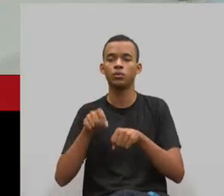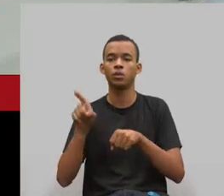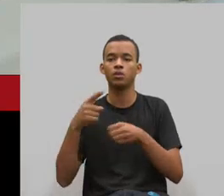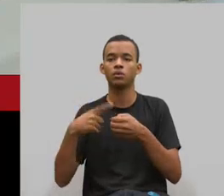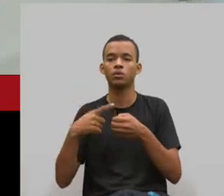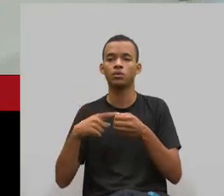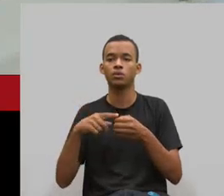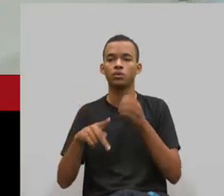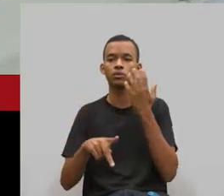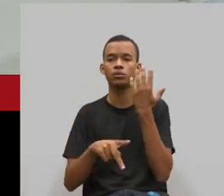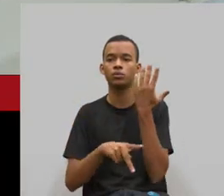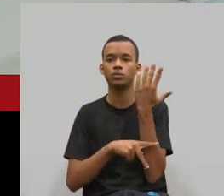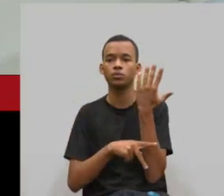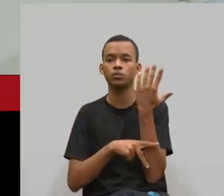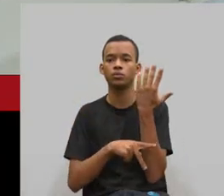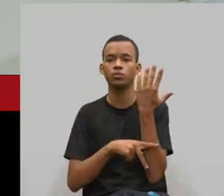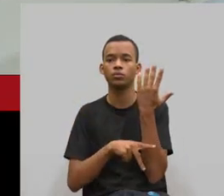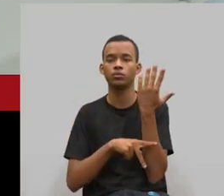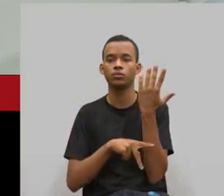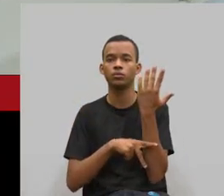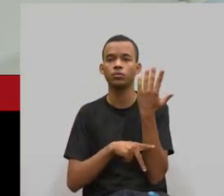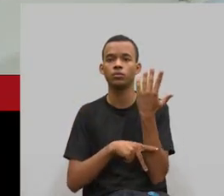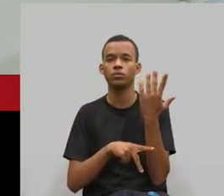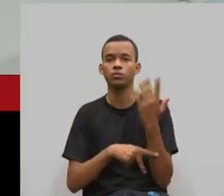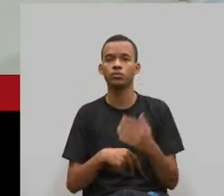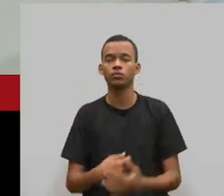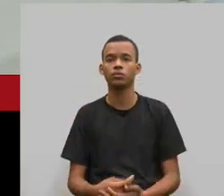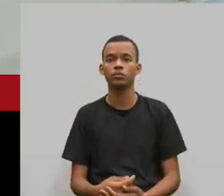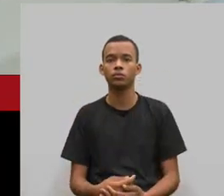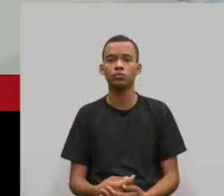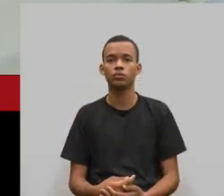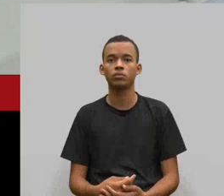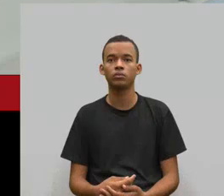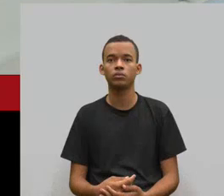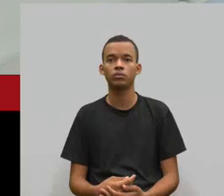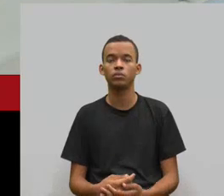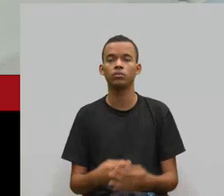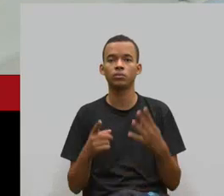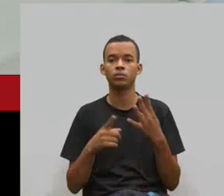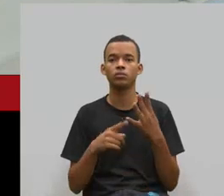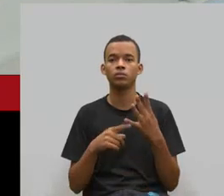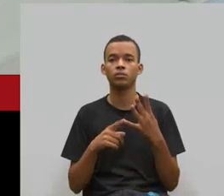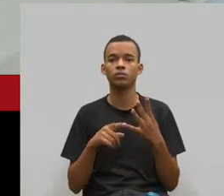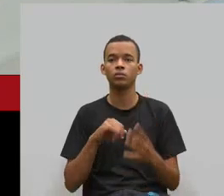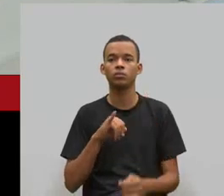Leopoldo José afro ruas filho ex-atleta